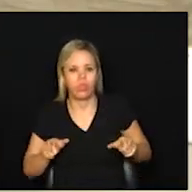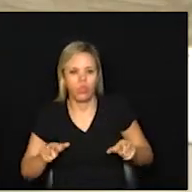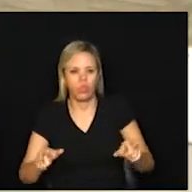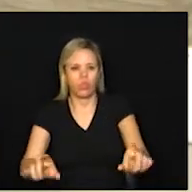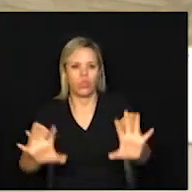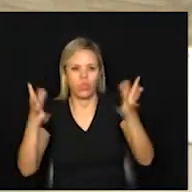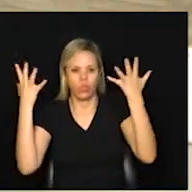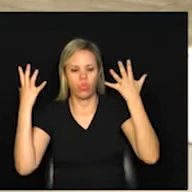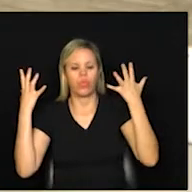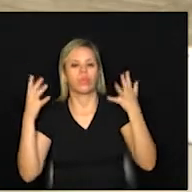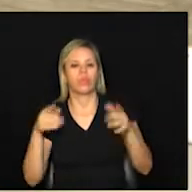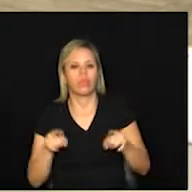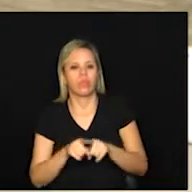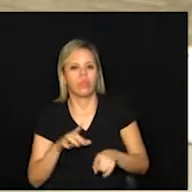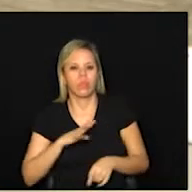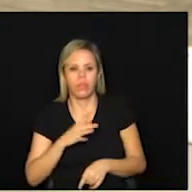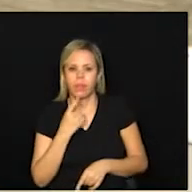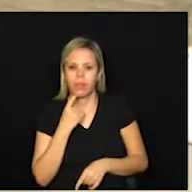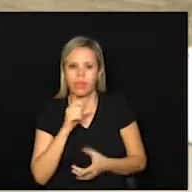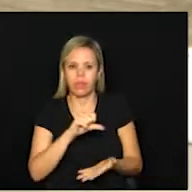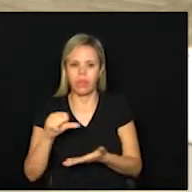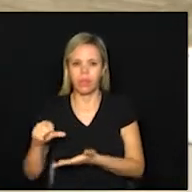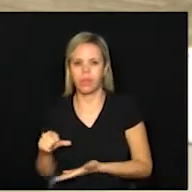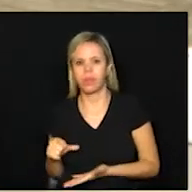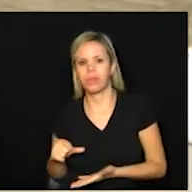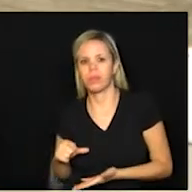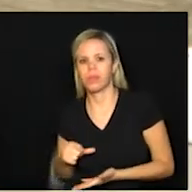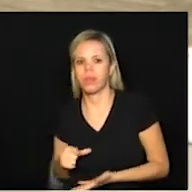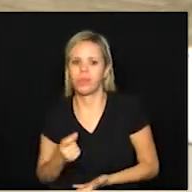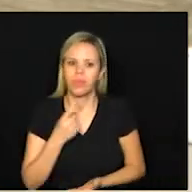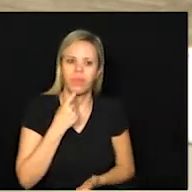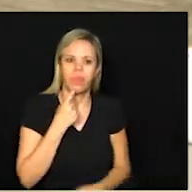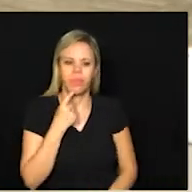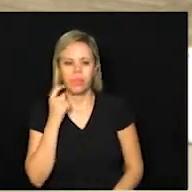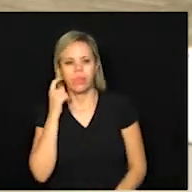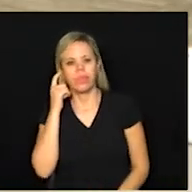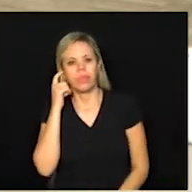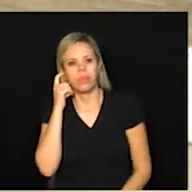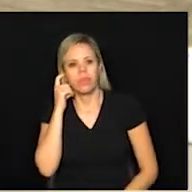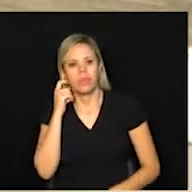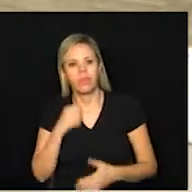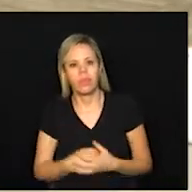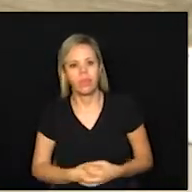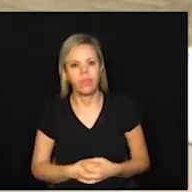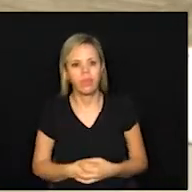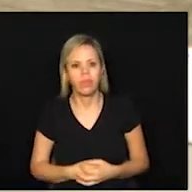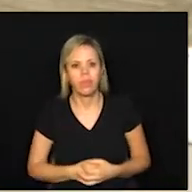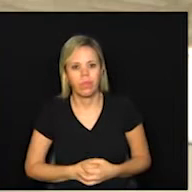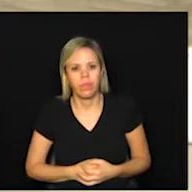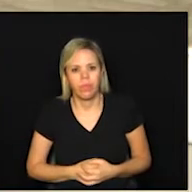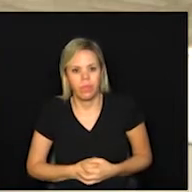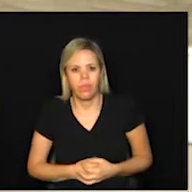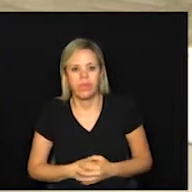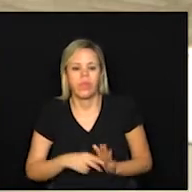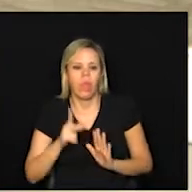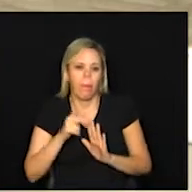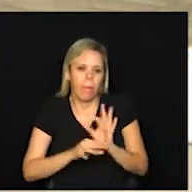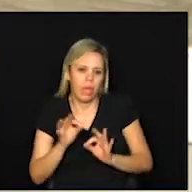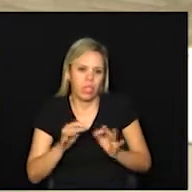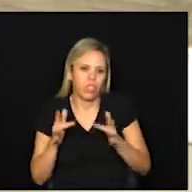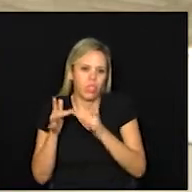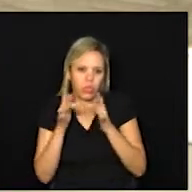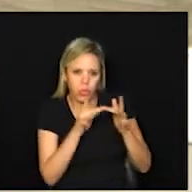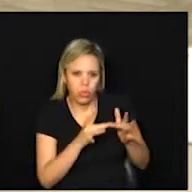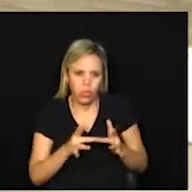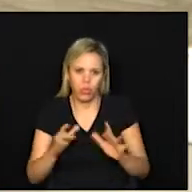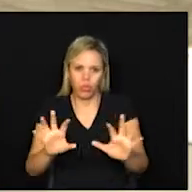corredores ecológicos das cidades da região metropolitana de Campinas. É o que está chamando plano de